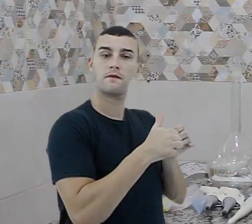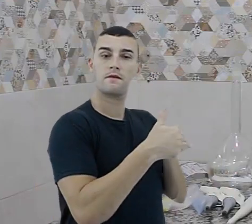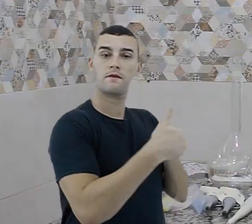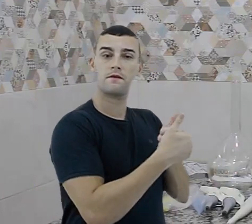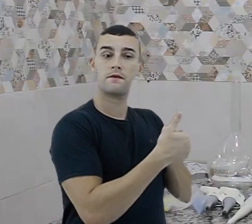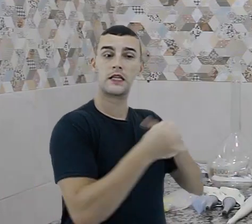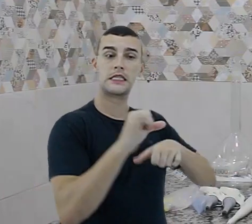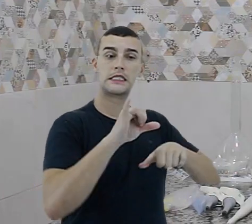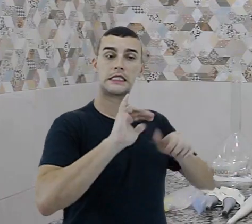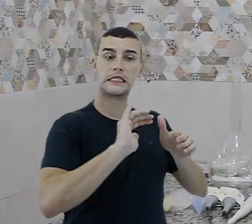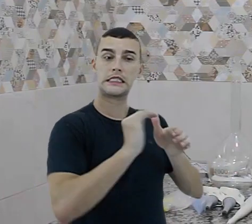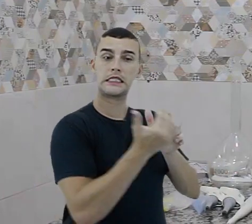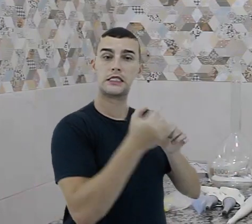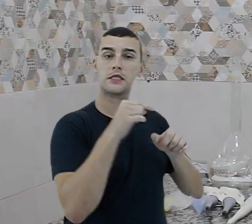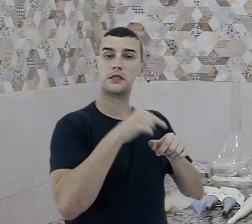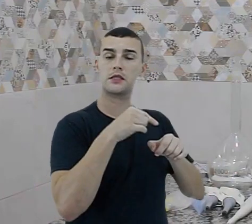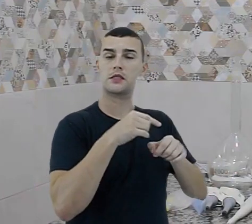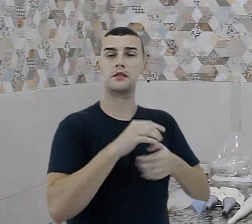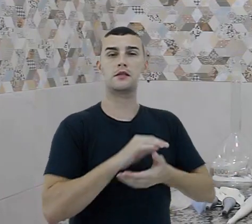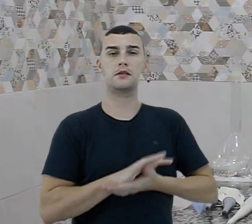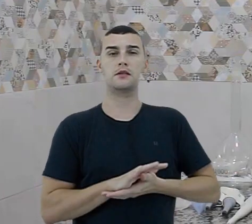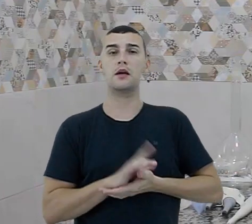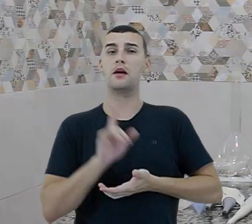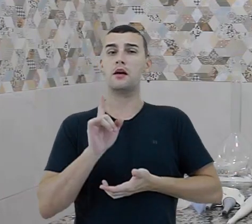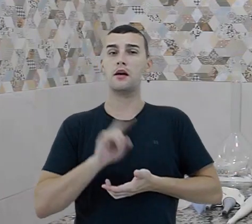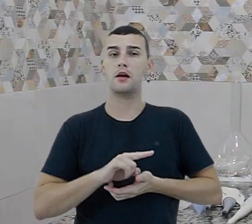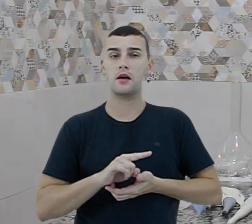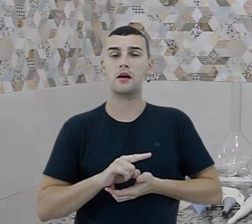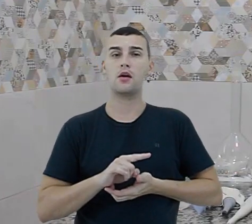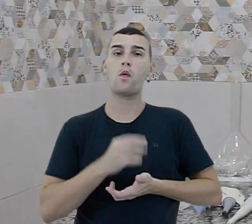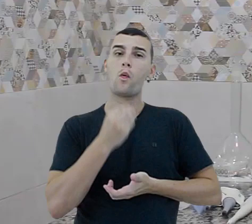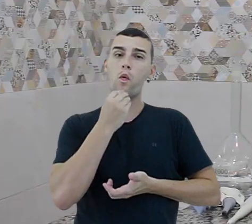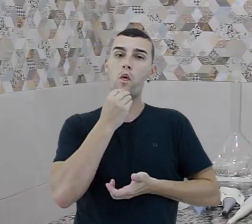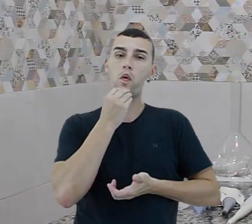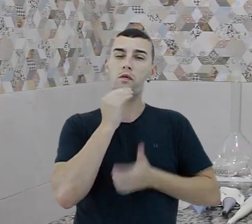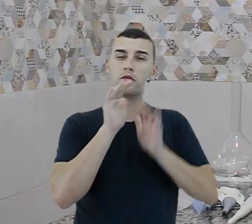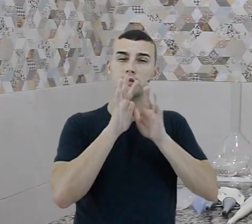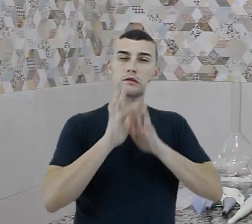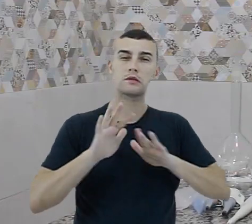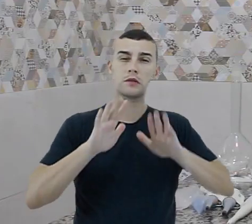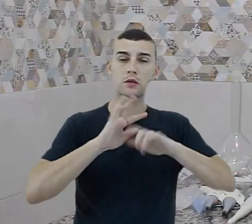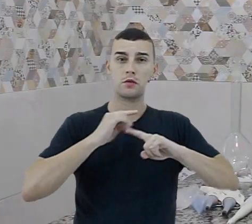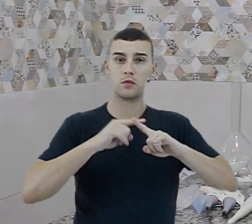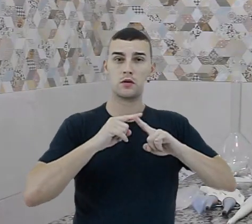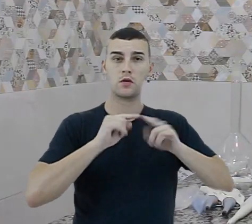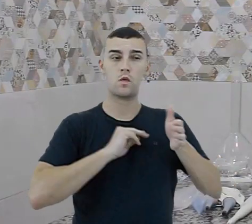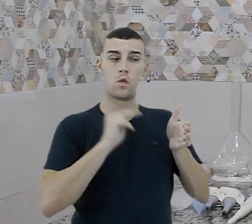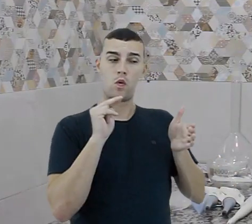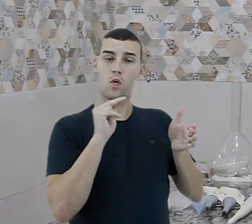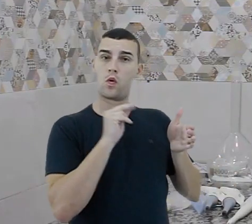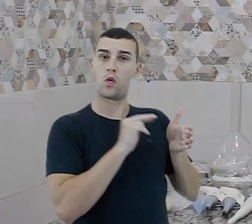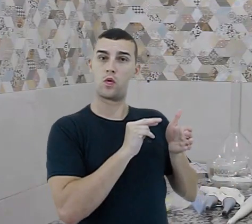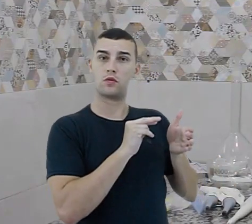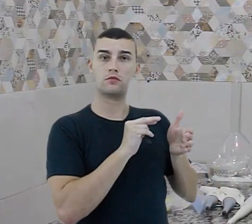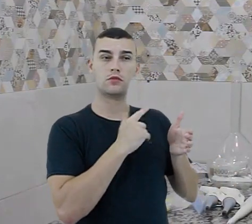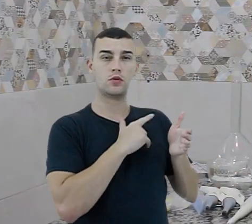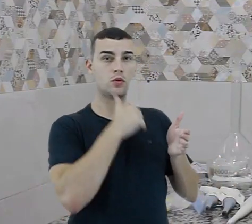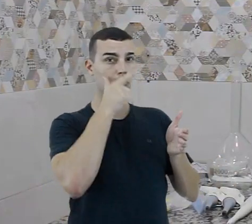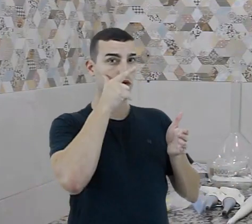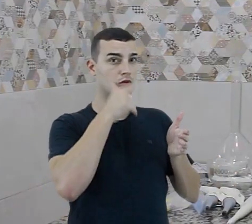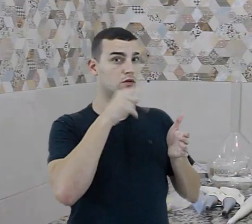e vou passar a colar por cima da minha etiqueta. Uma fita adesiva, óbvio, transparente, para que